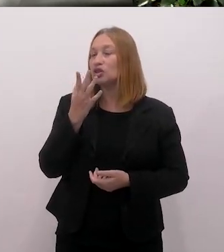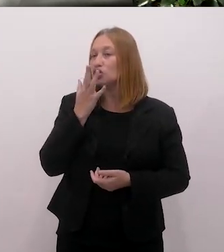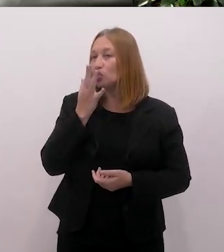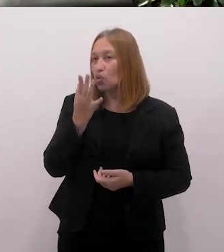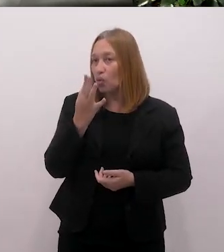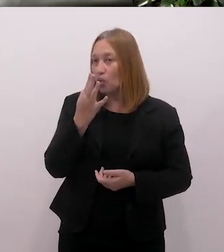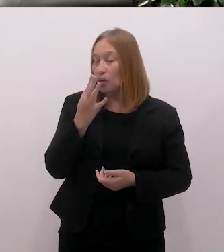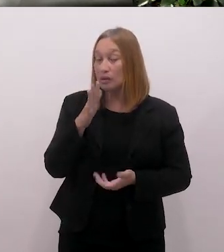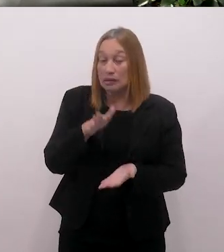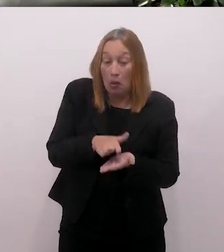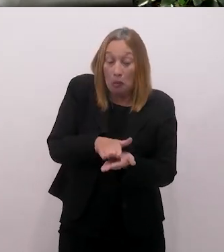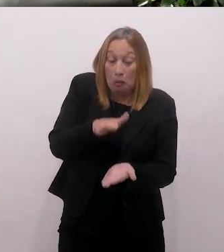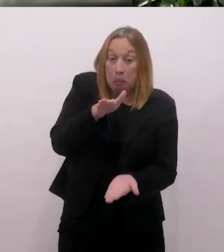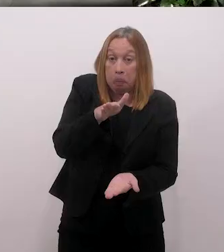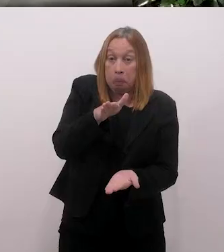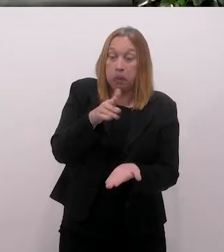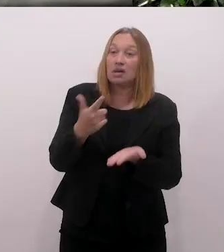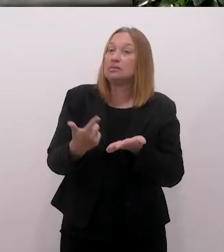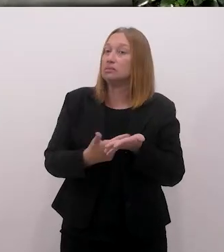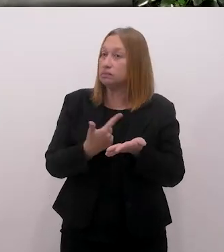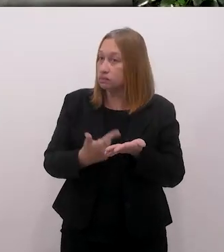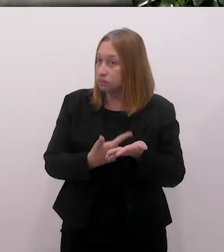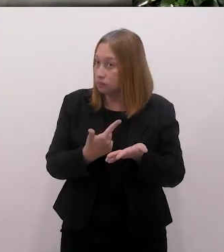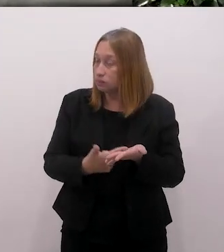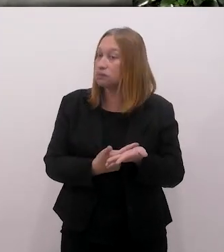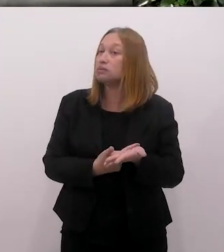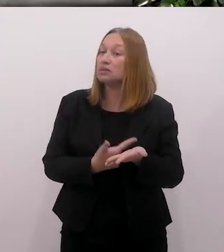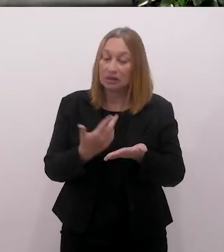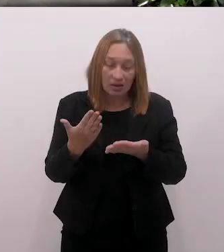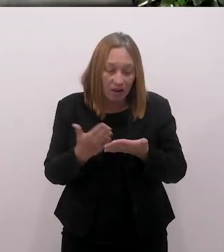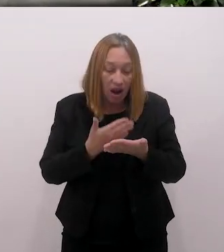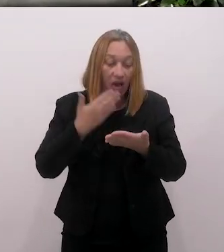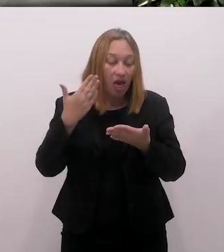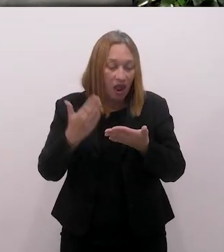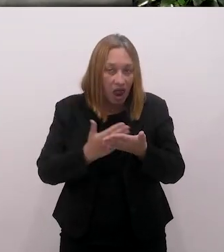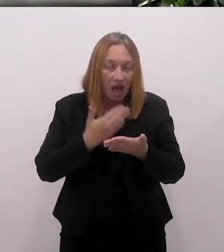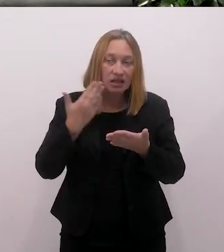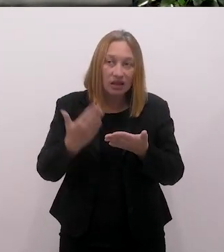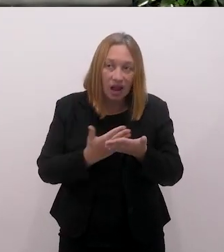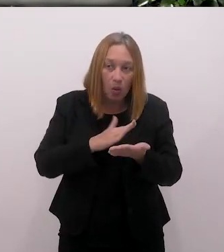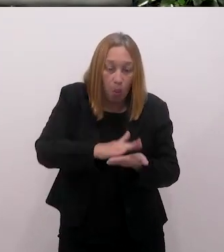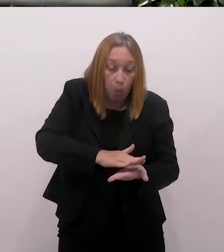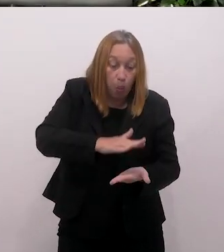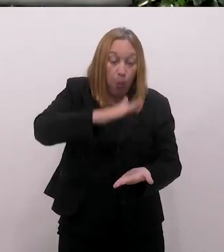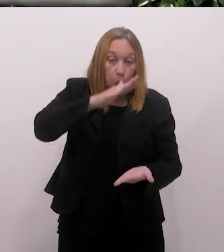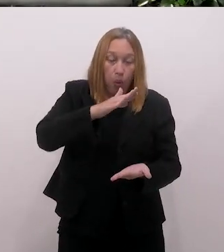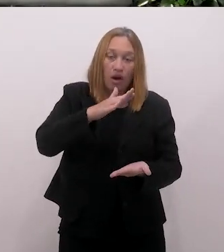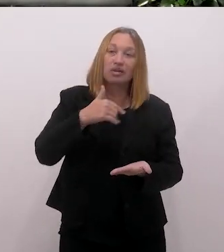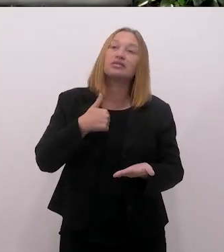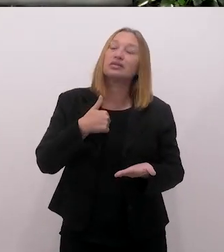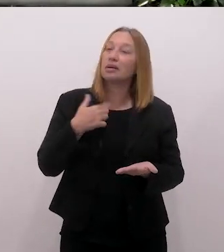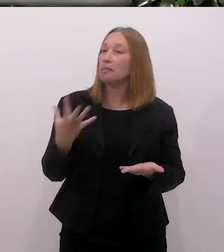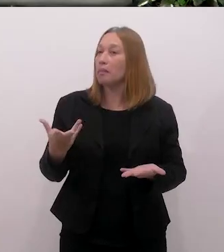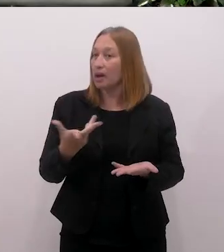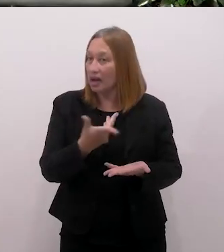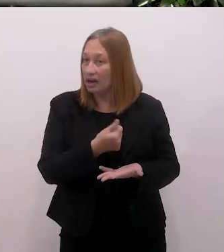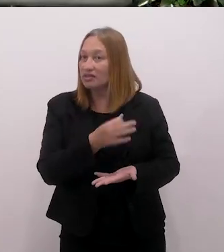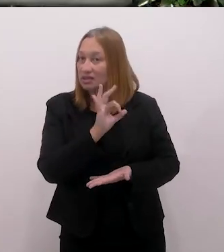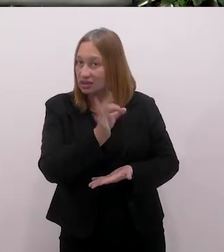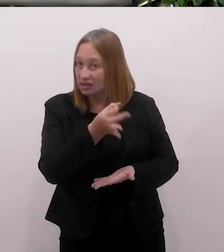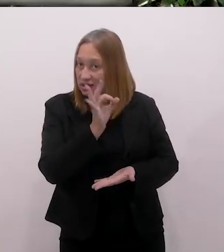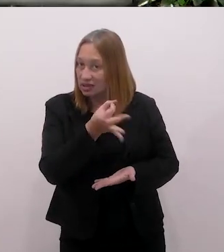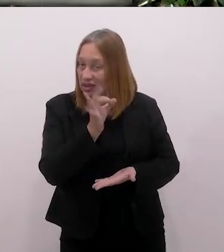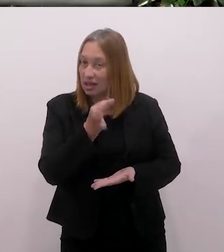uma bíblia, para quem não viu ainda, né? Isso. Então é um livro que você vai lendo mesmo. Mas poucos. super recomendo, é maravilhoso de fato.